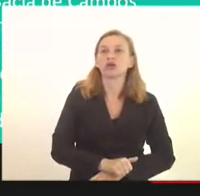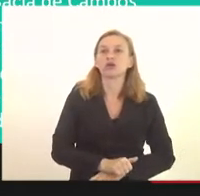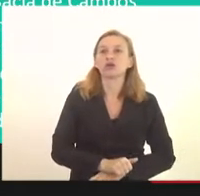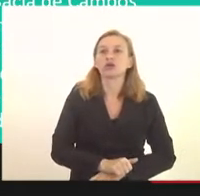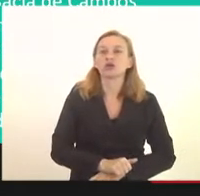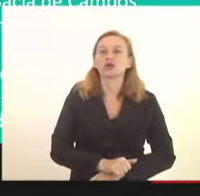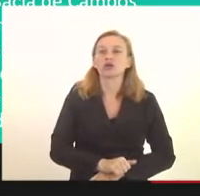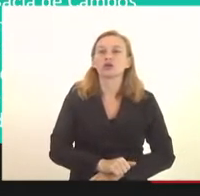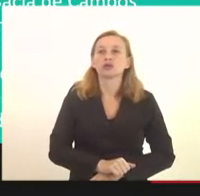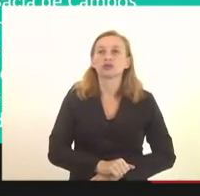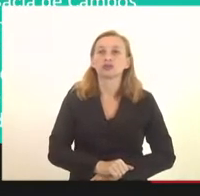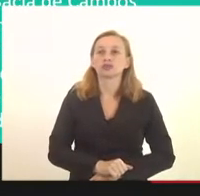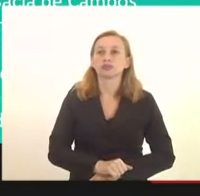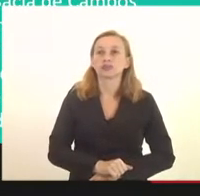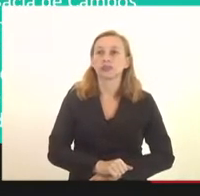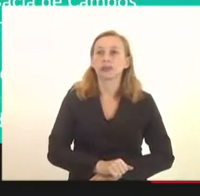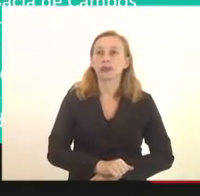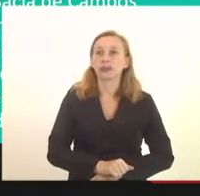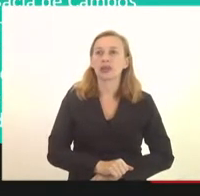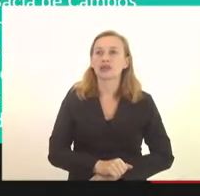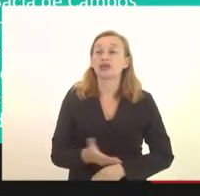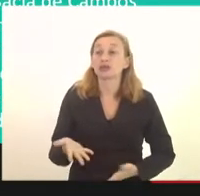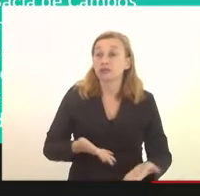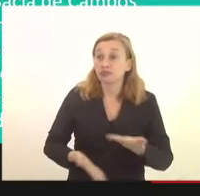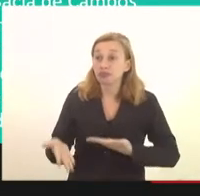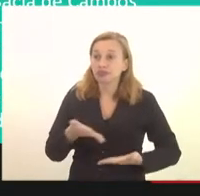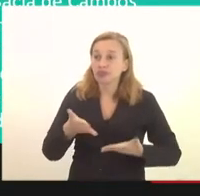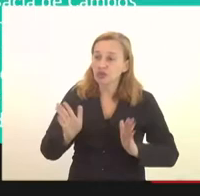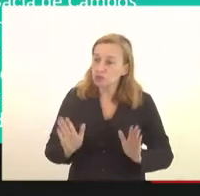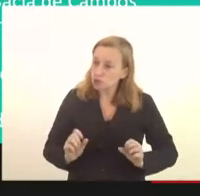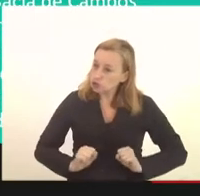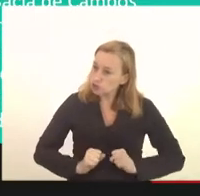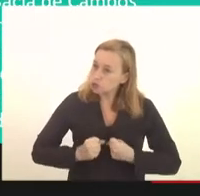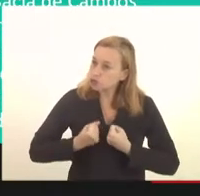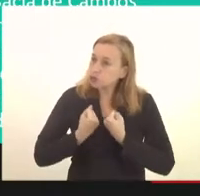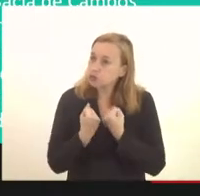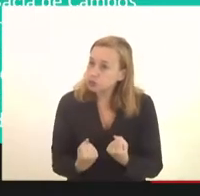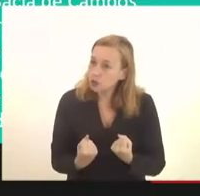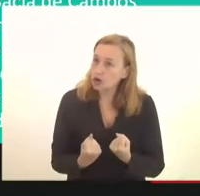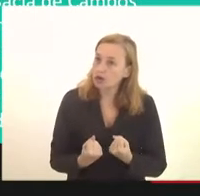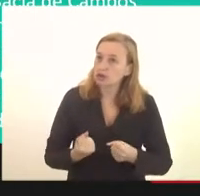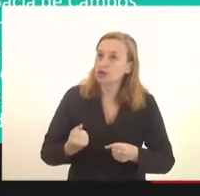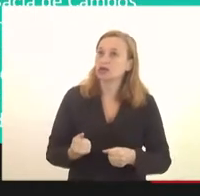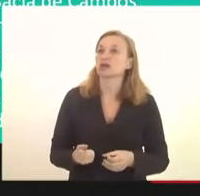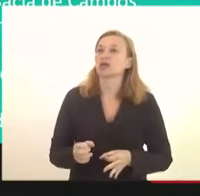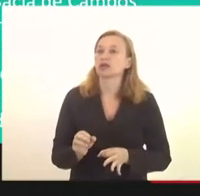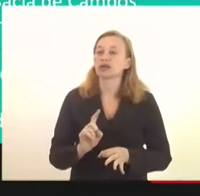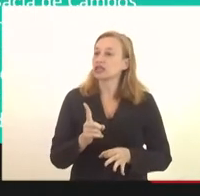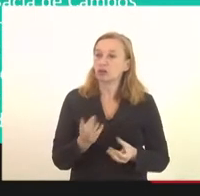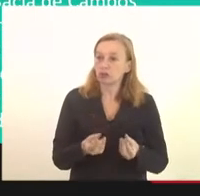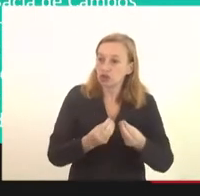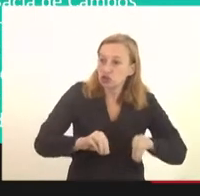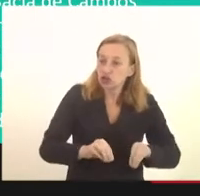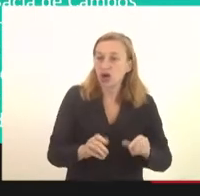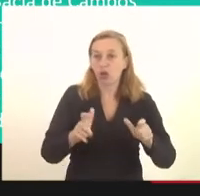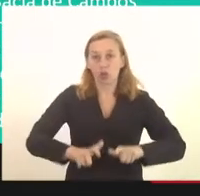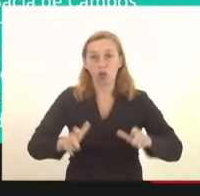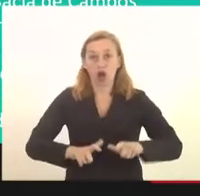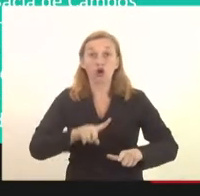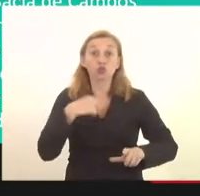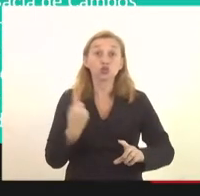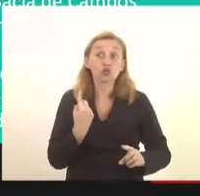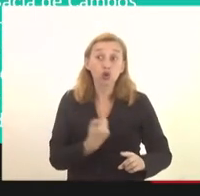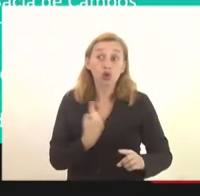operadores e os parceiros se empenharam para que a exploração não fosse prejudicada. Nosso